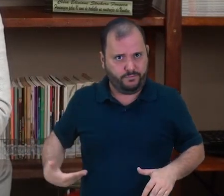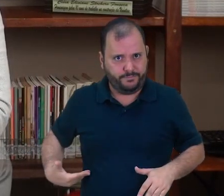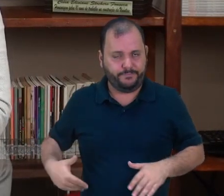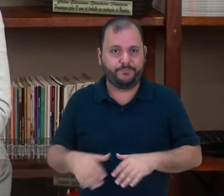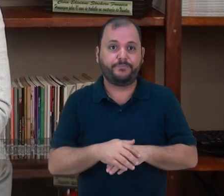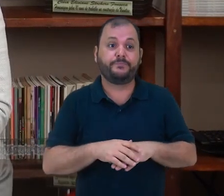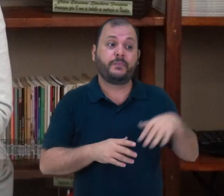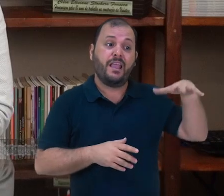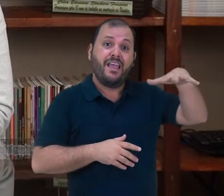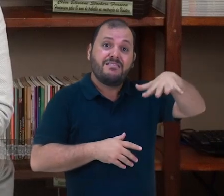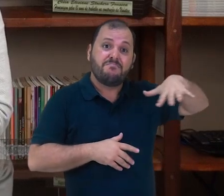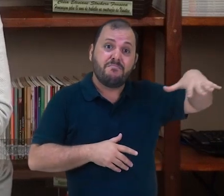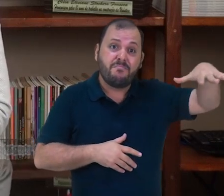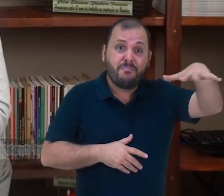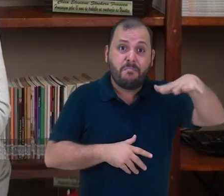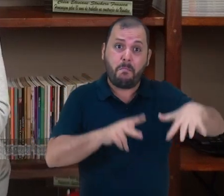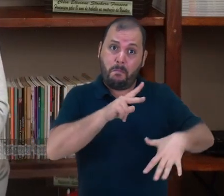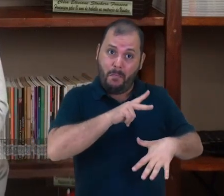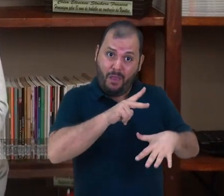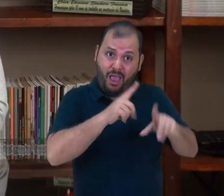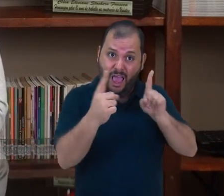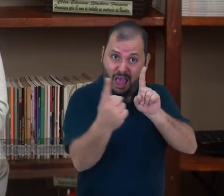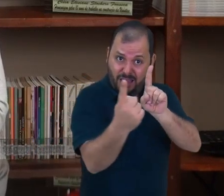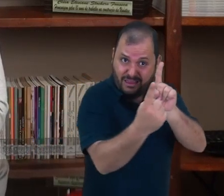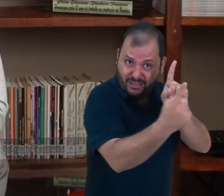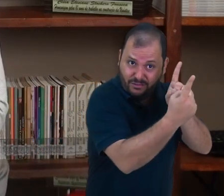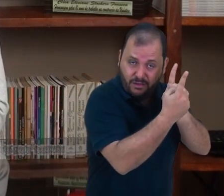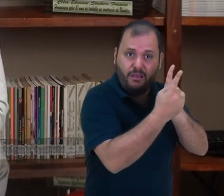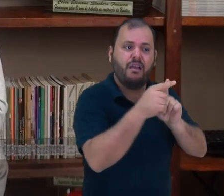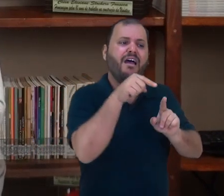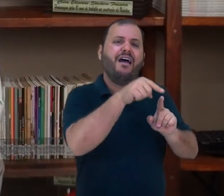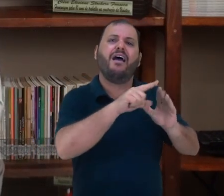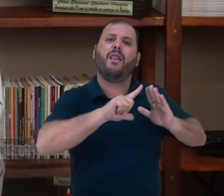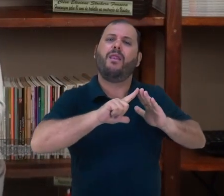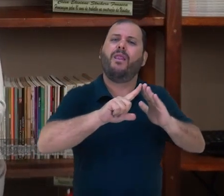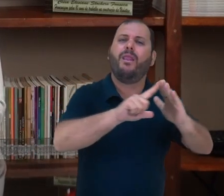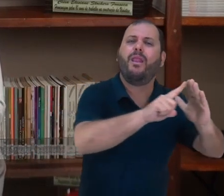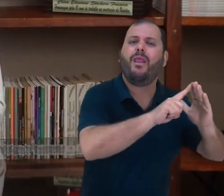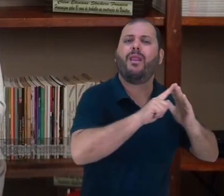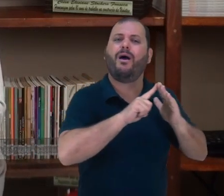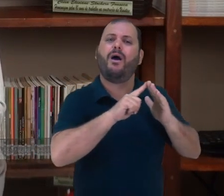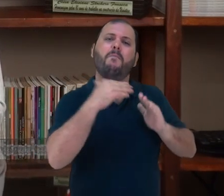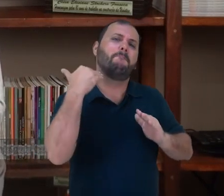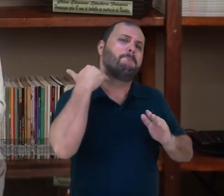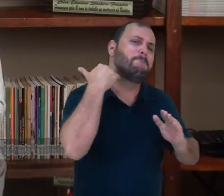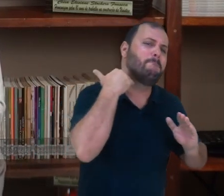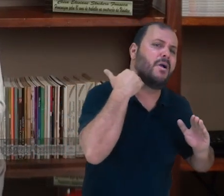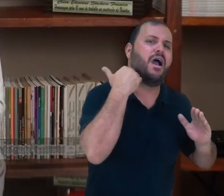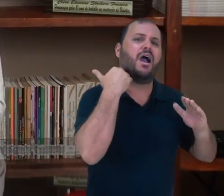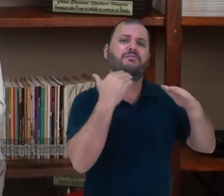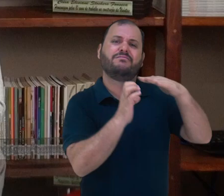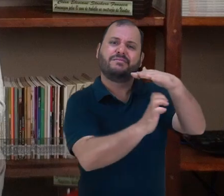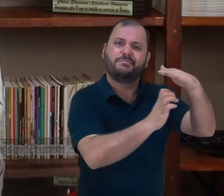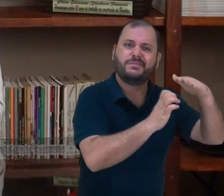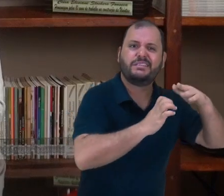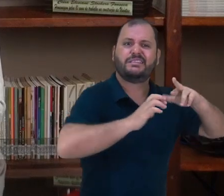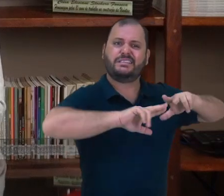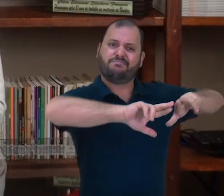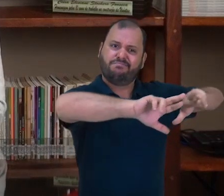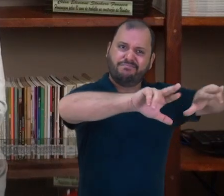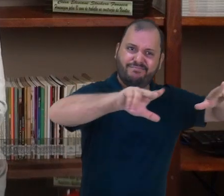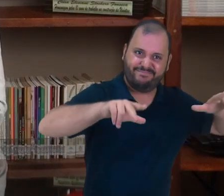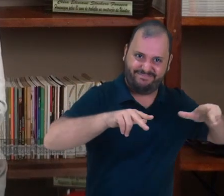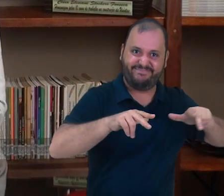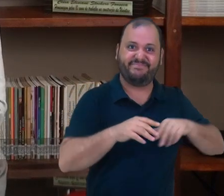Por espaço privado de atendimento público, podemos entender desde lojas comerciais, bancos e etc.